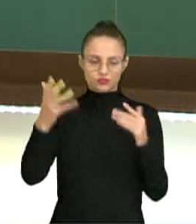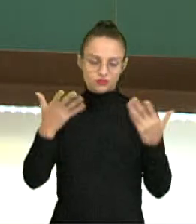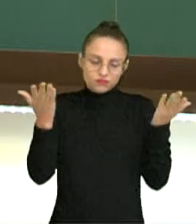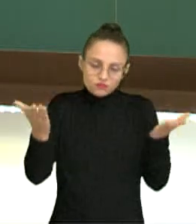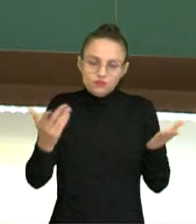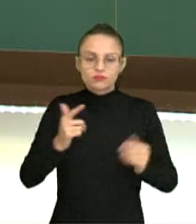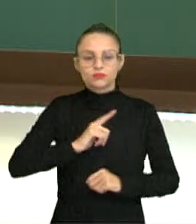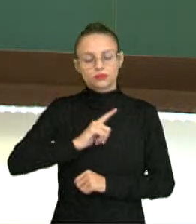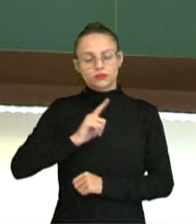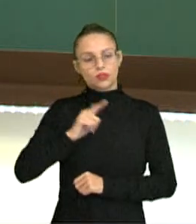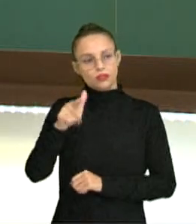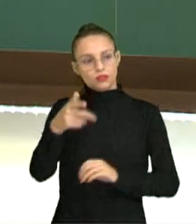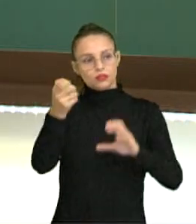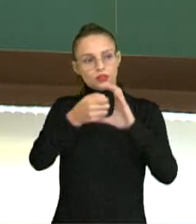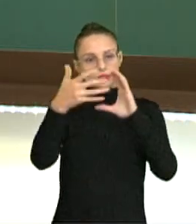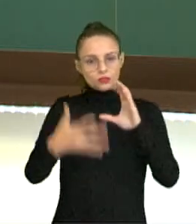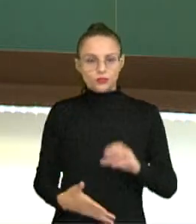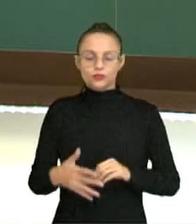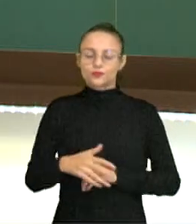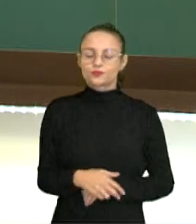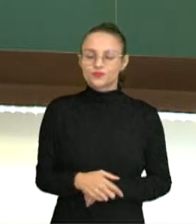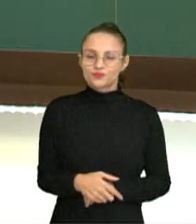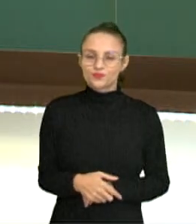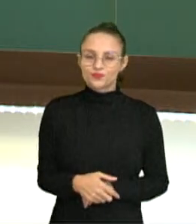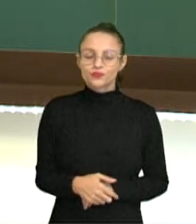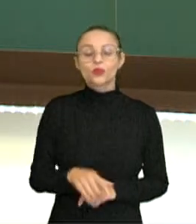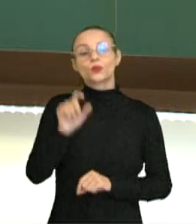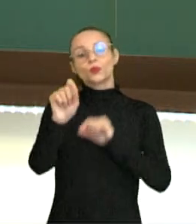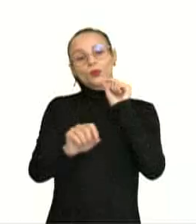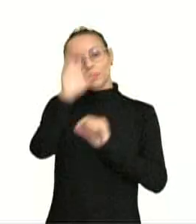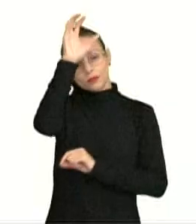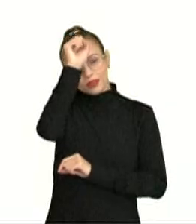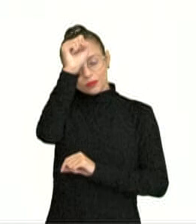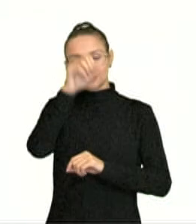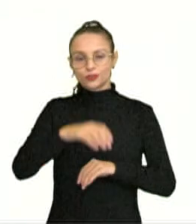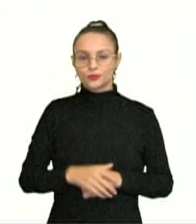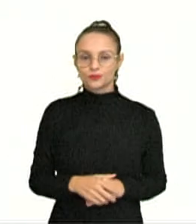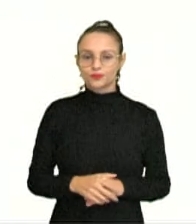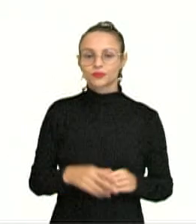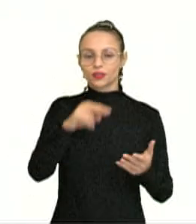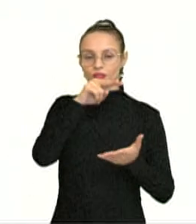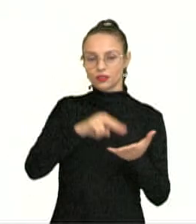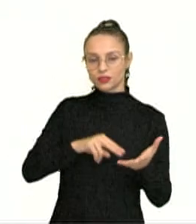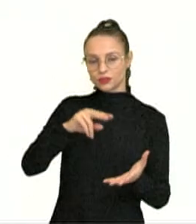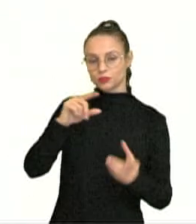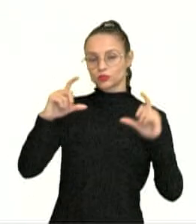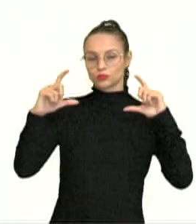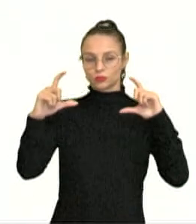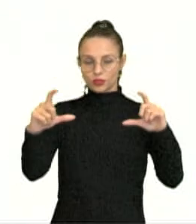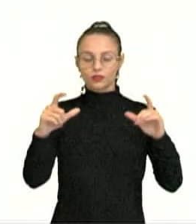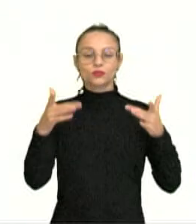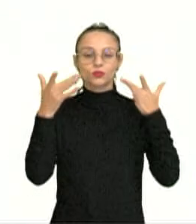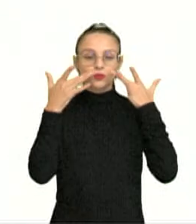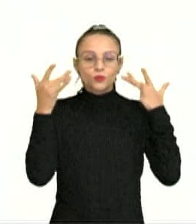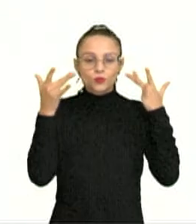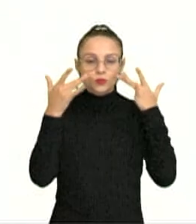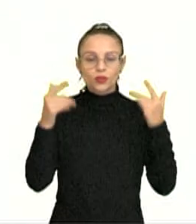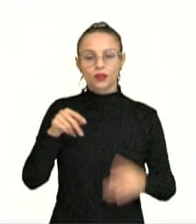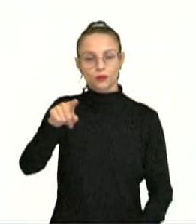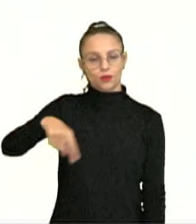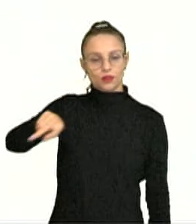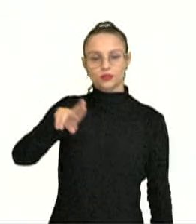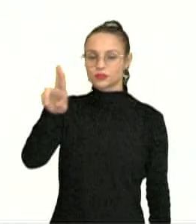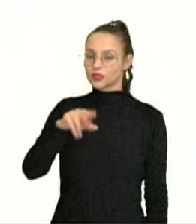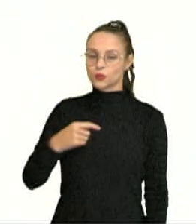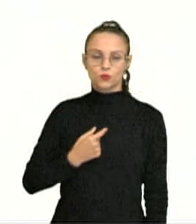Ela tem essa caracterização. O que aprendemos? Lemos um fragmento da peça Eles Não Usam Black Tie,